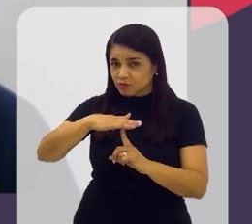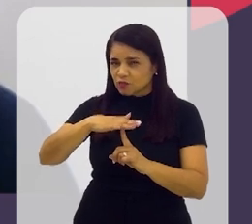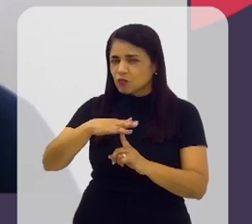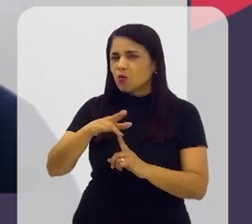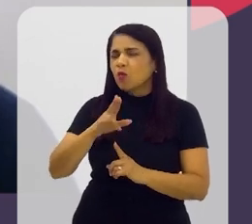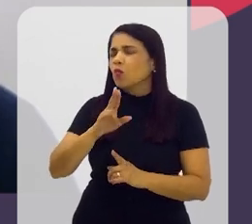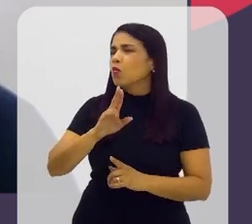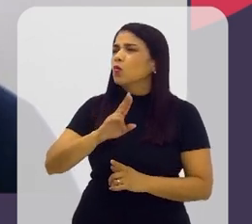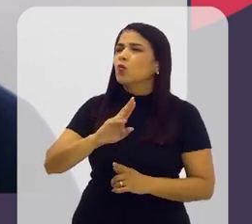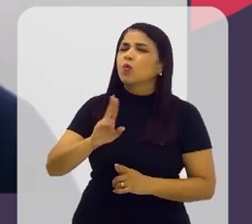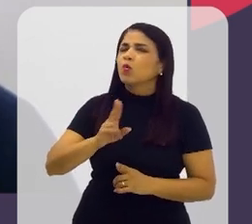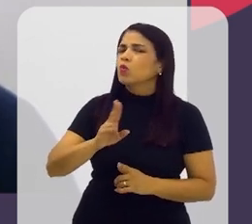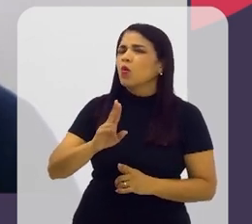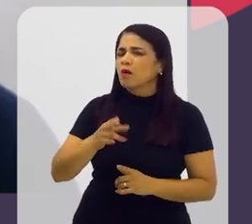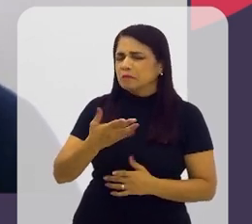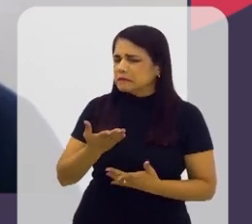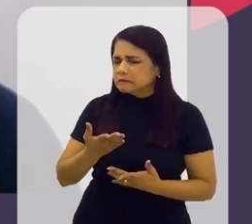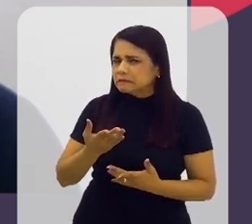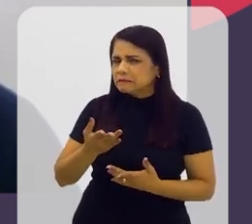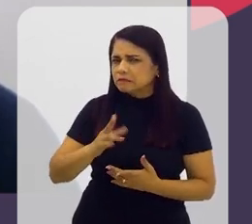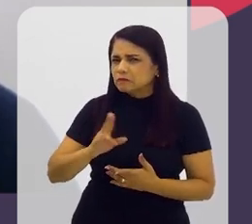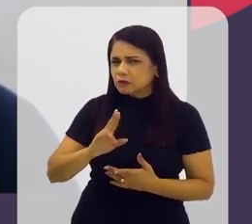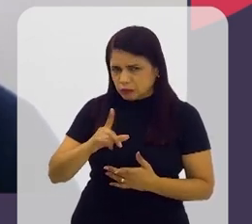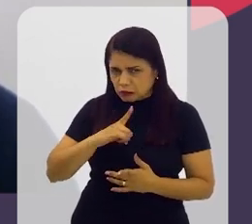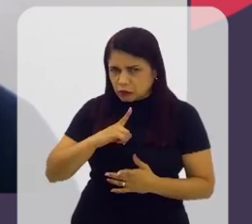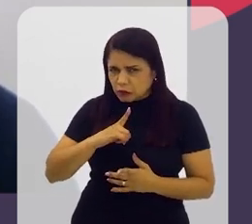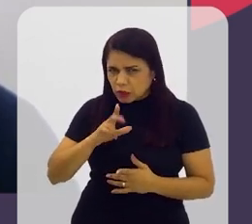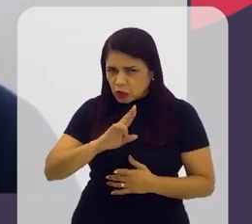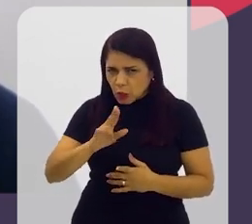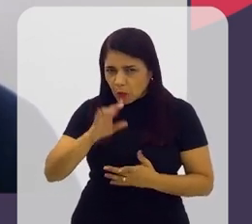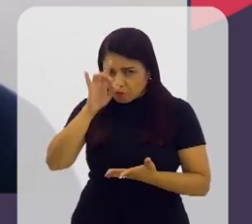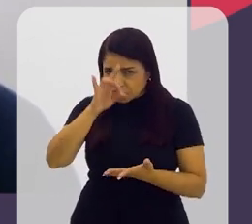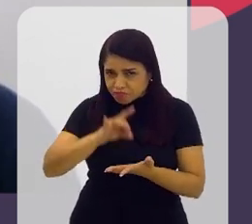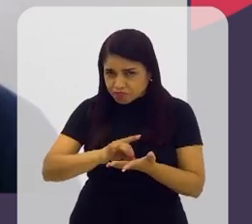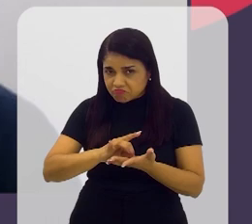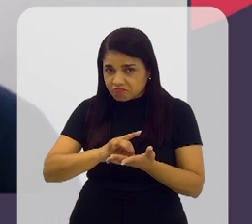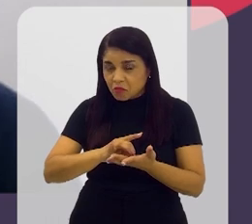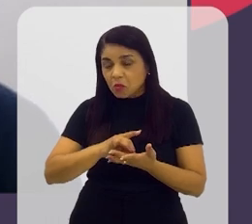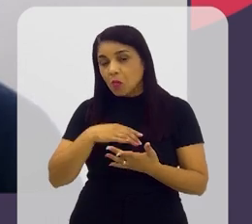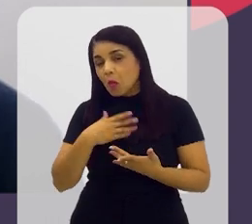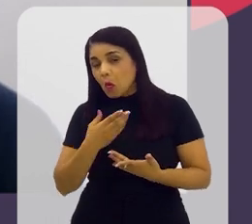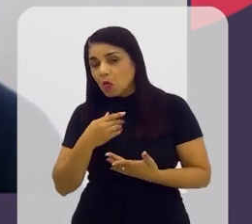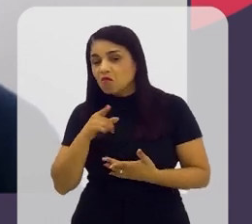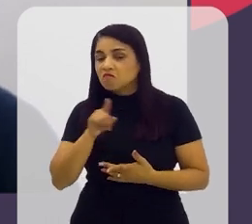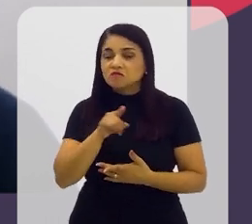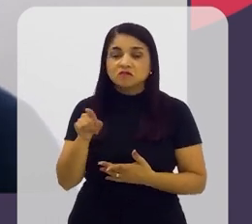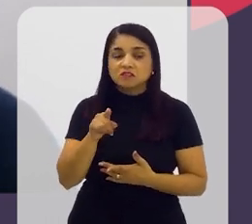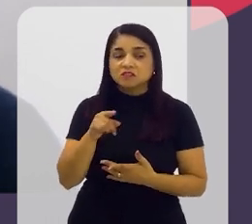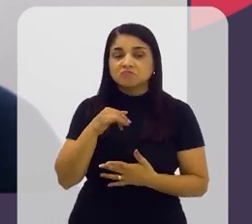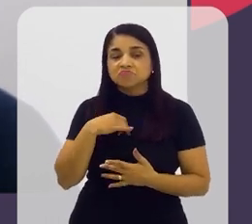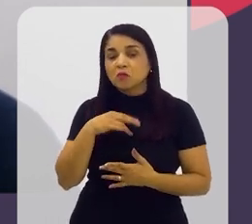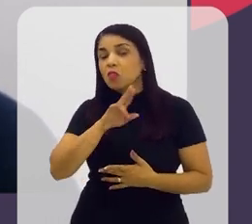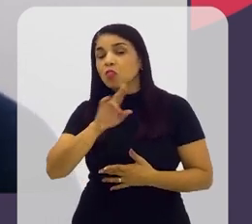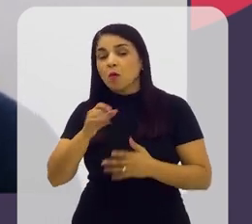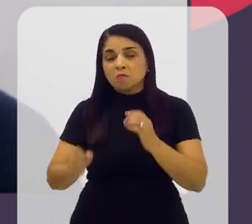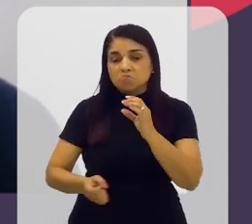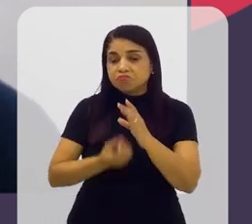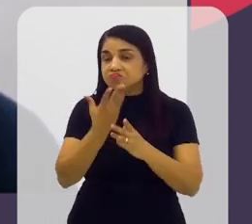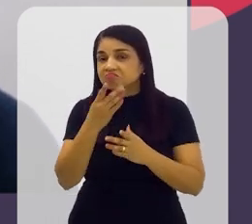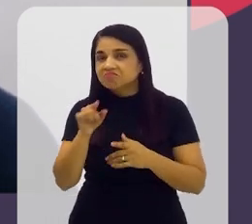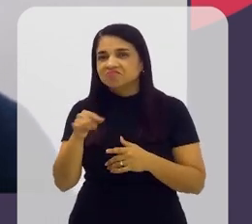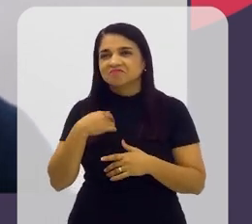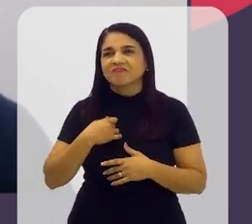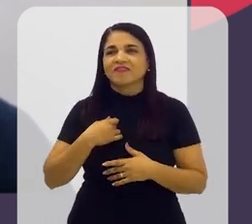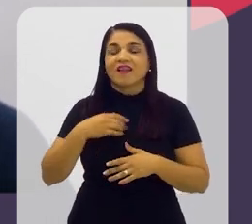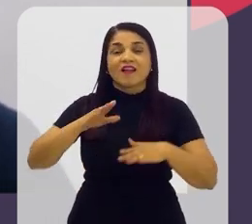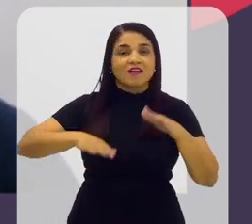como é que a gente pode chamar essa planta? Tem um nomezinho assim? Vocês deram um apelidinho para ela? Não, então,